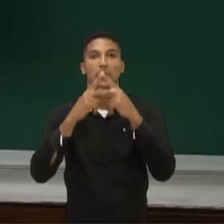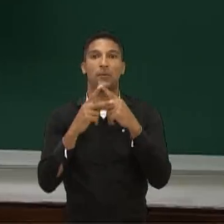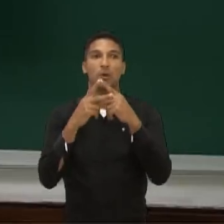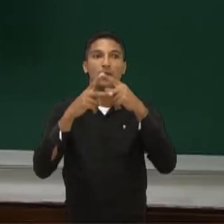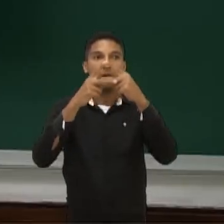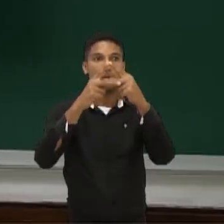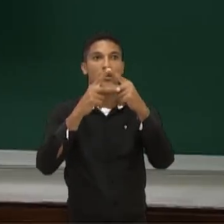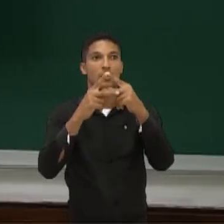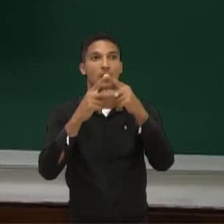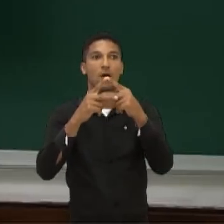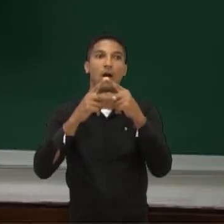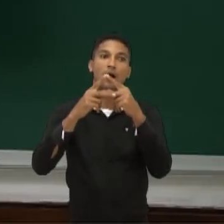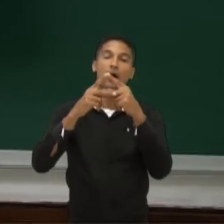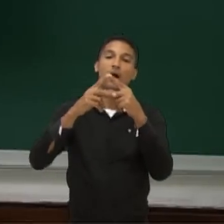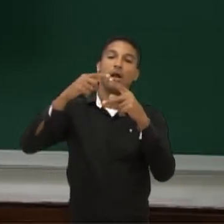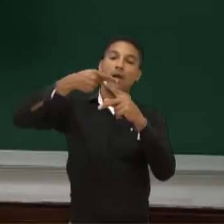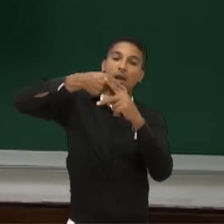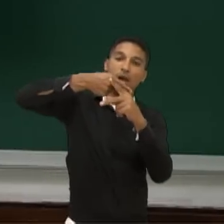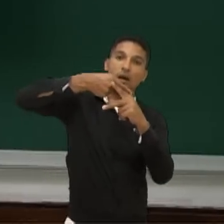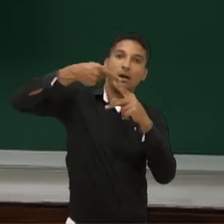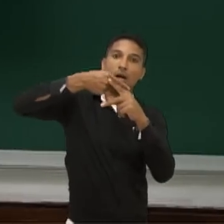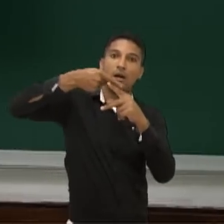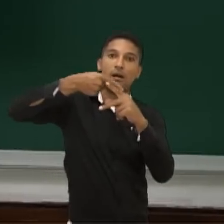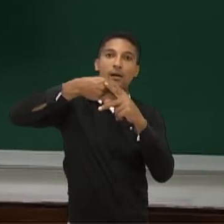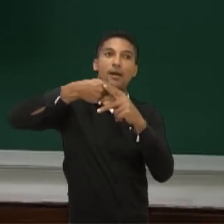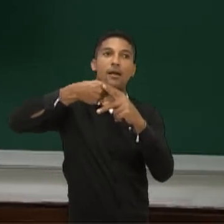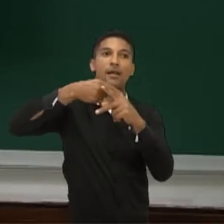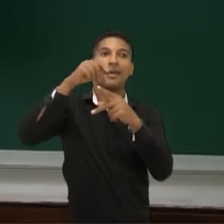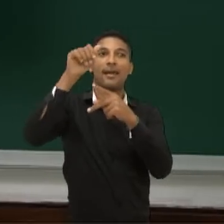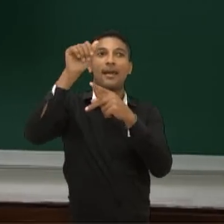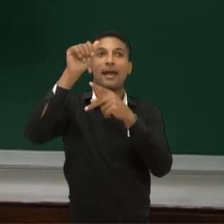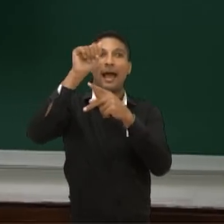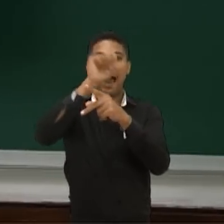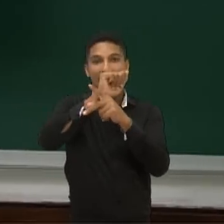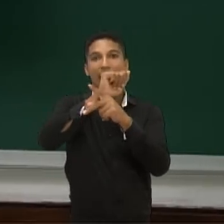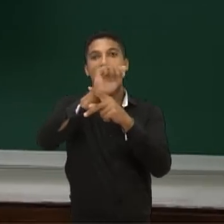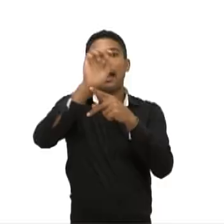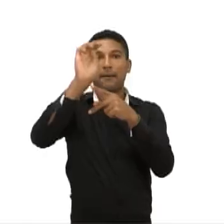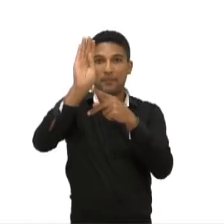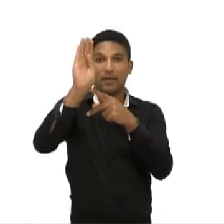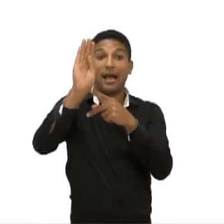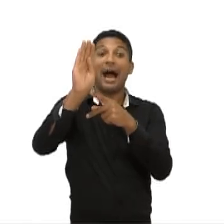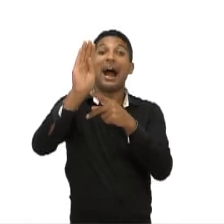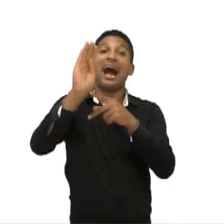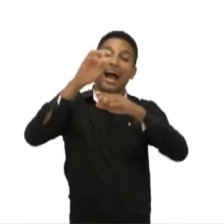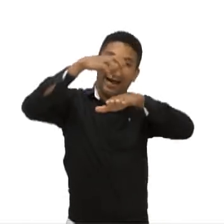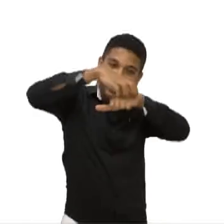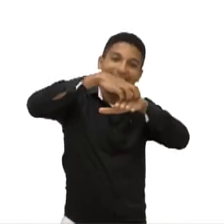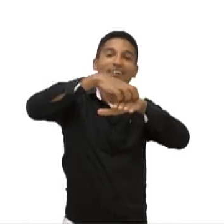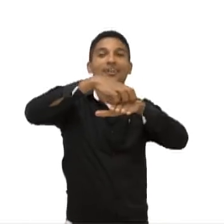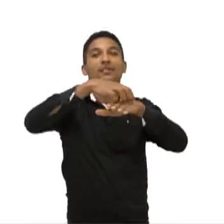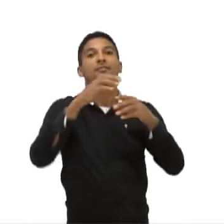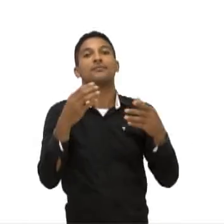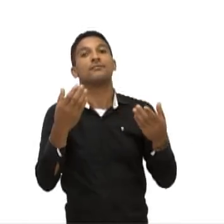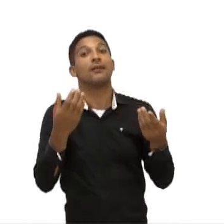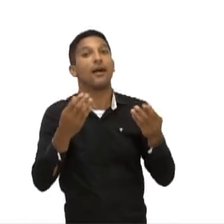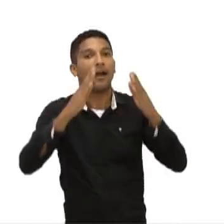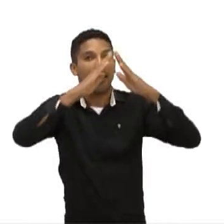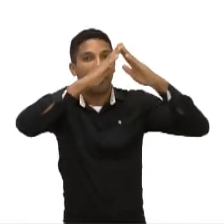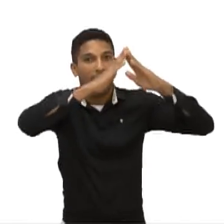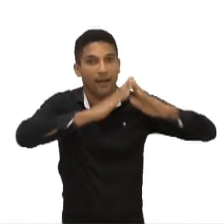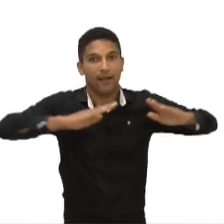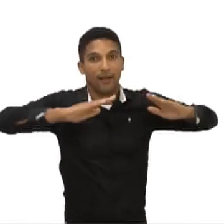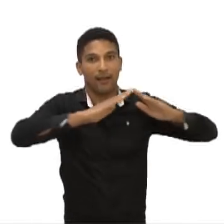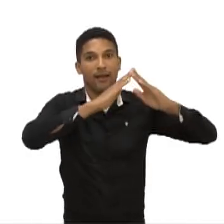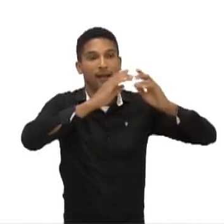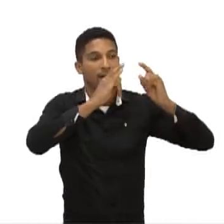observar aqui qual que é esse segmento? É o segmento AB. Olha só que legal. O circo está localizado ali no segmento AB, que nem a